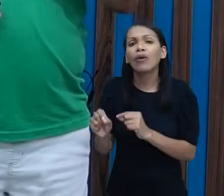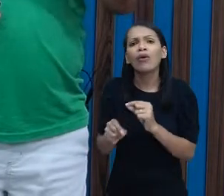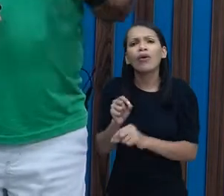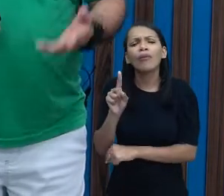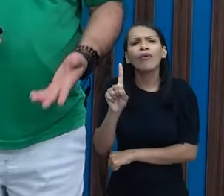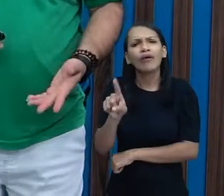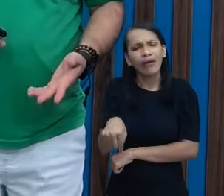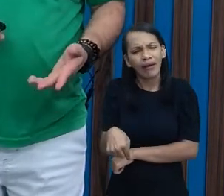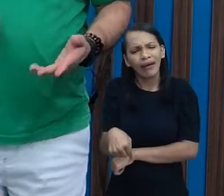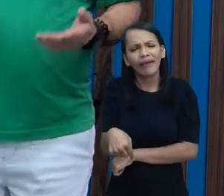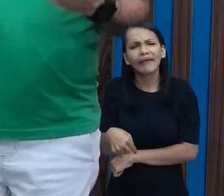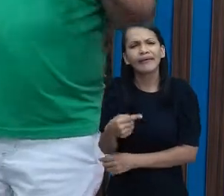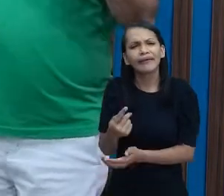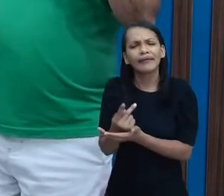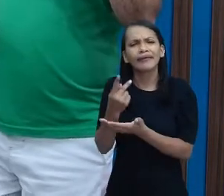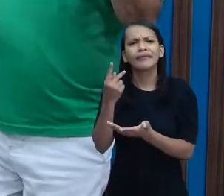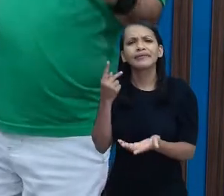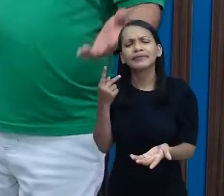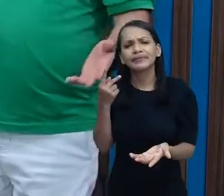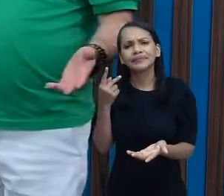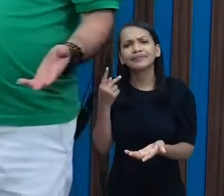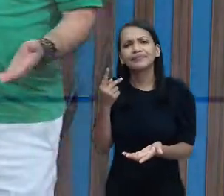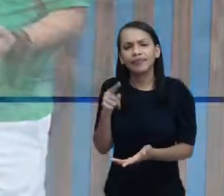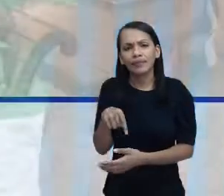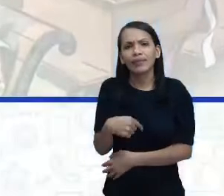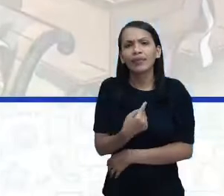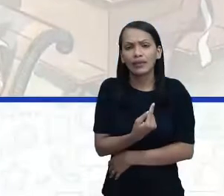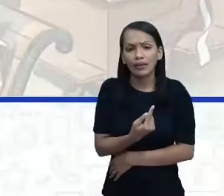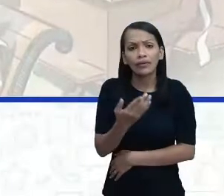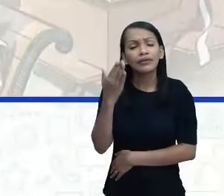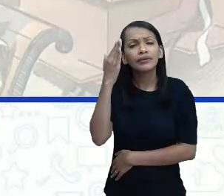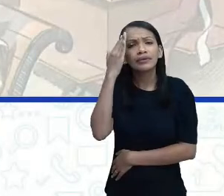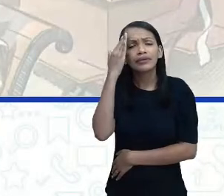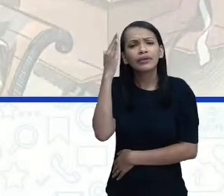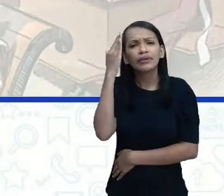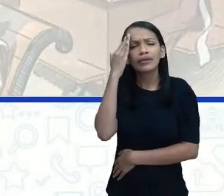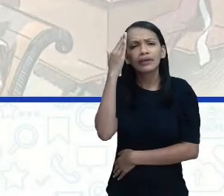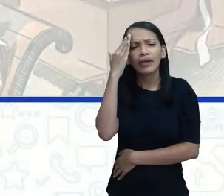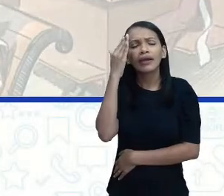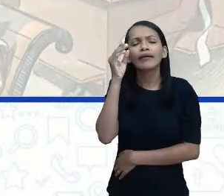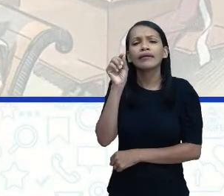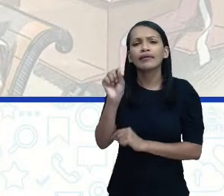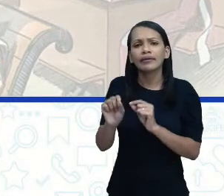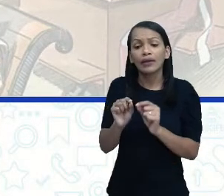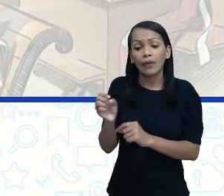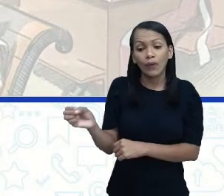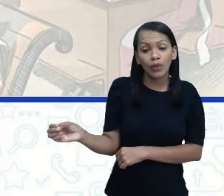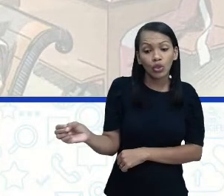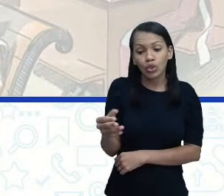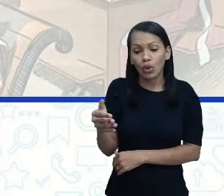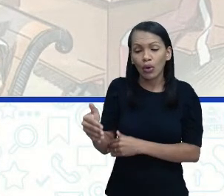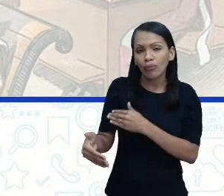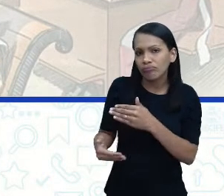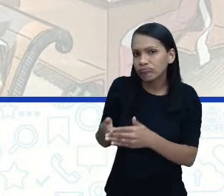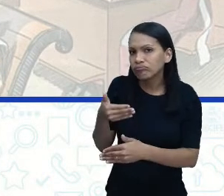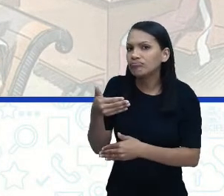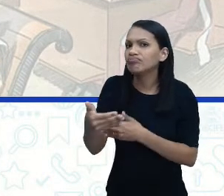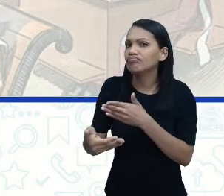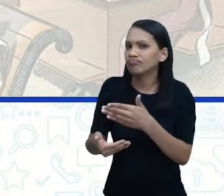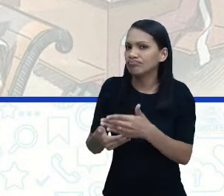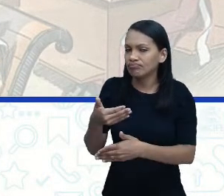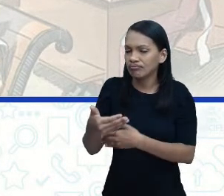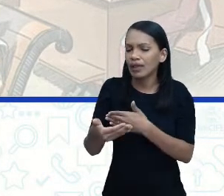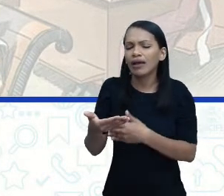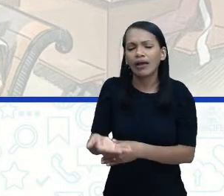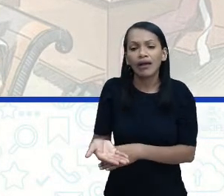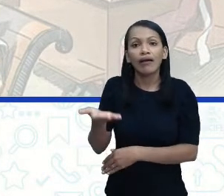isso se deu? Então, a gente tem que entender que esse novo processo de colonização,